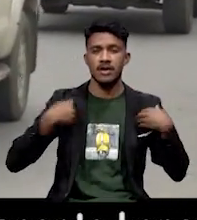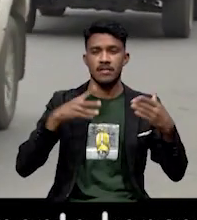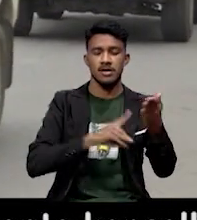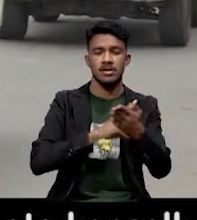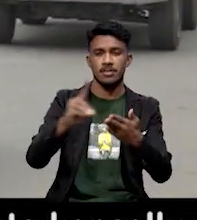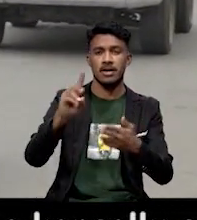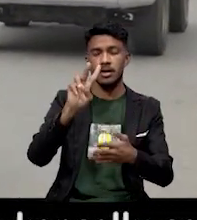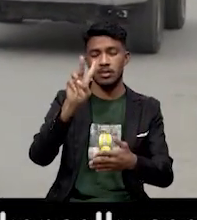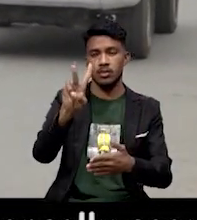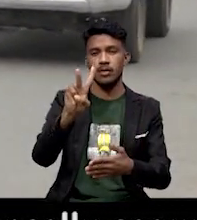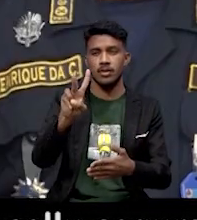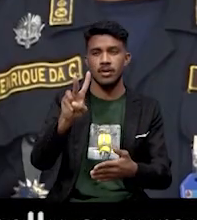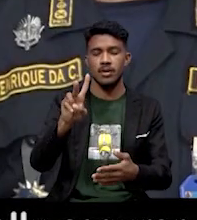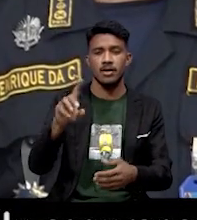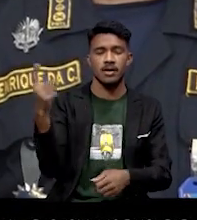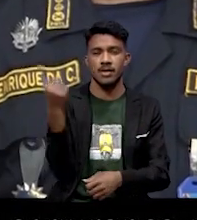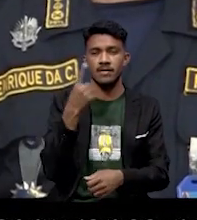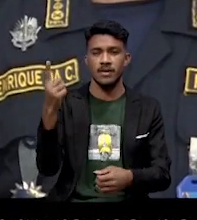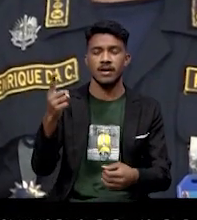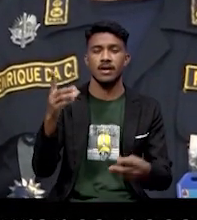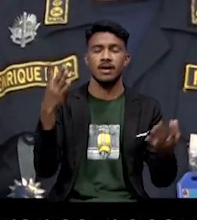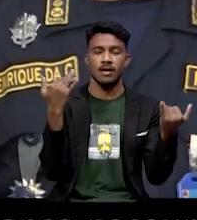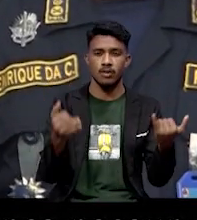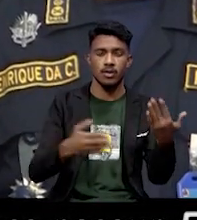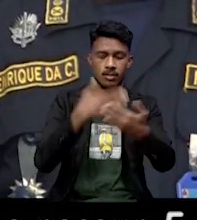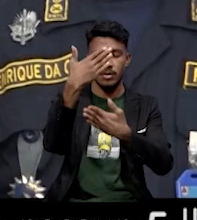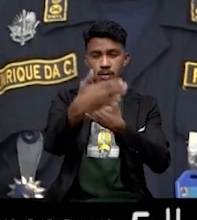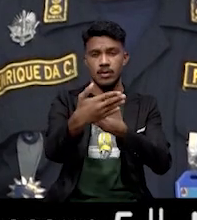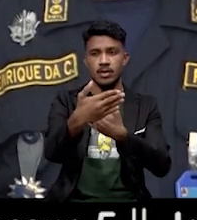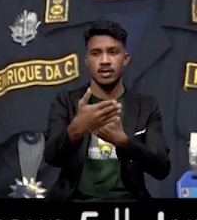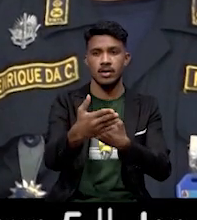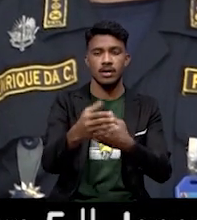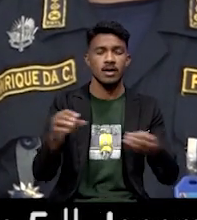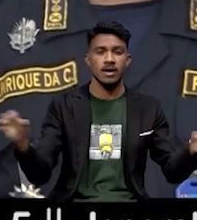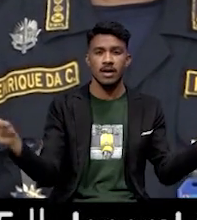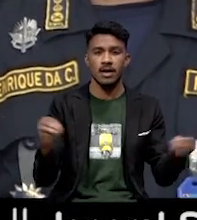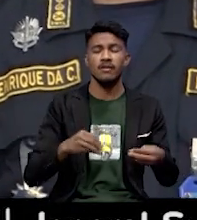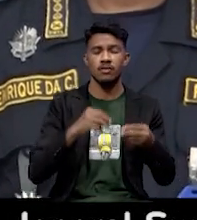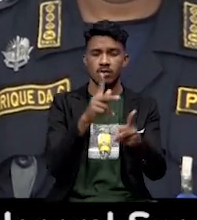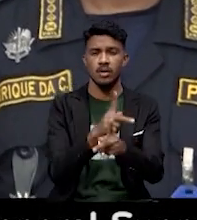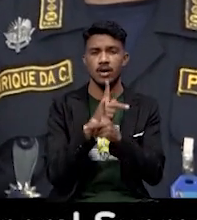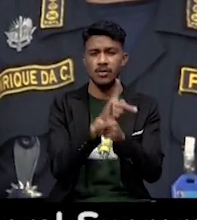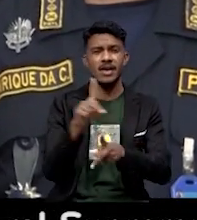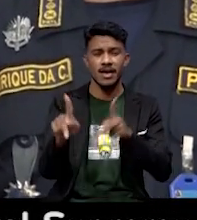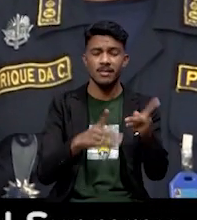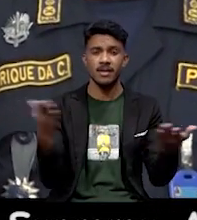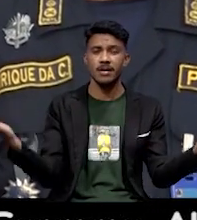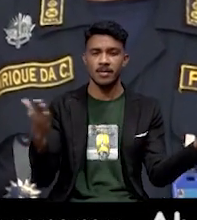ruani larang. A partir to agora ba oi. Sela tolera Bahwa qualquer